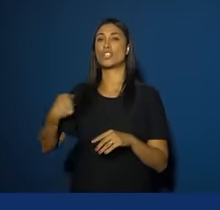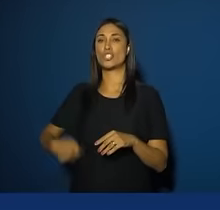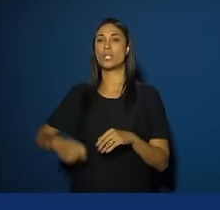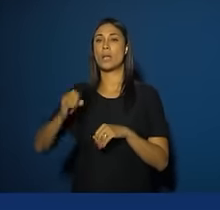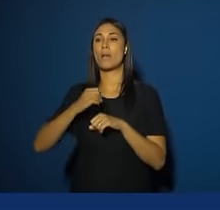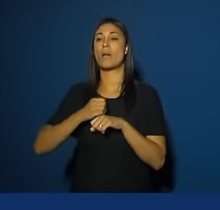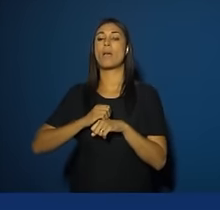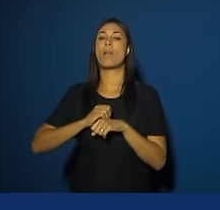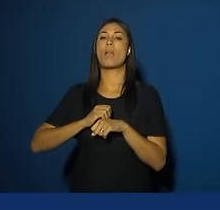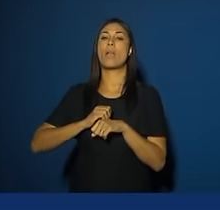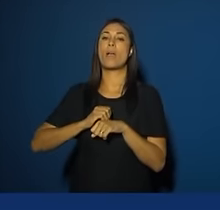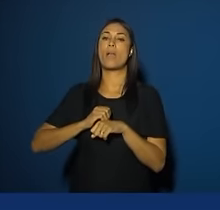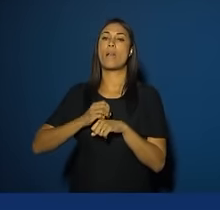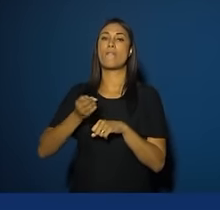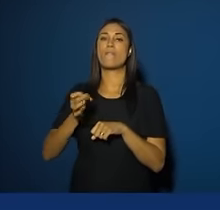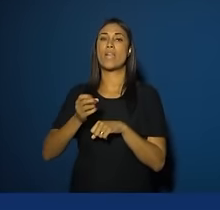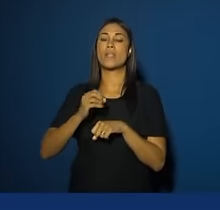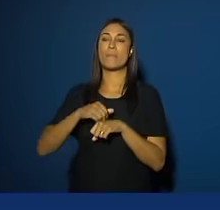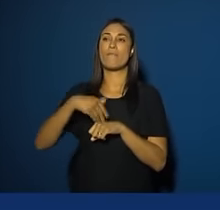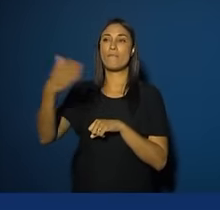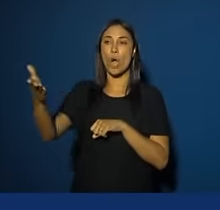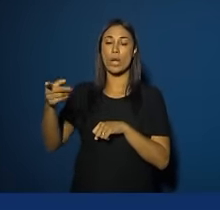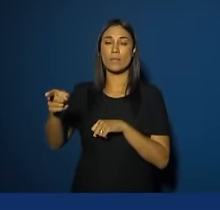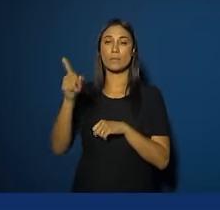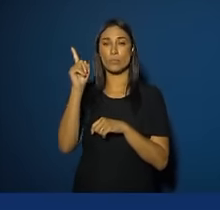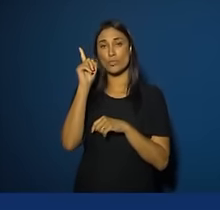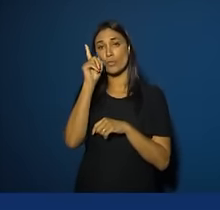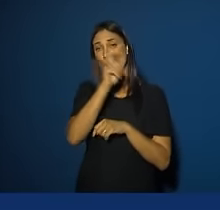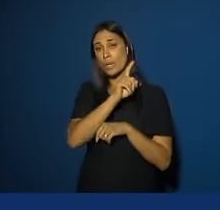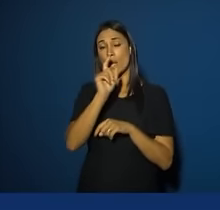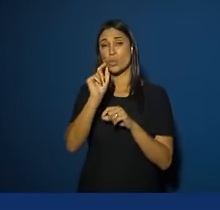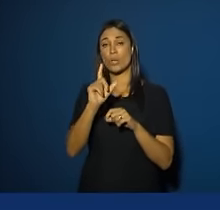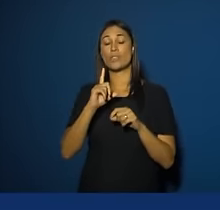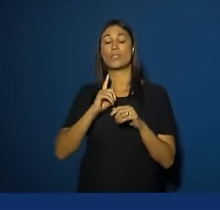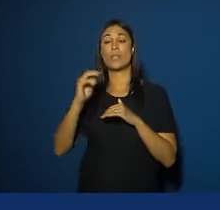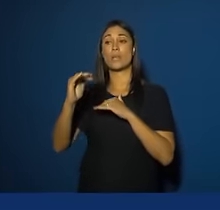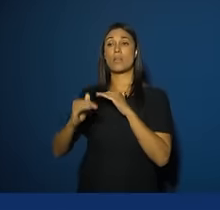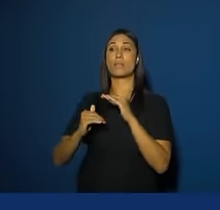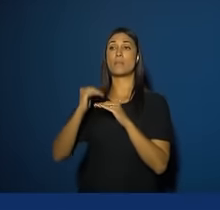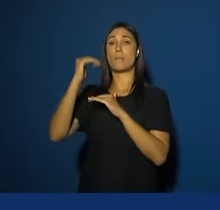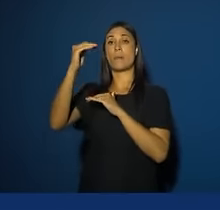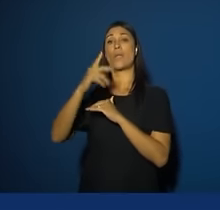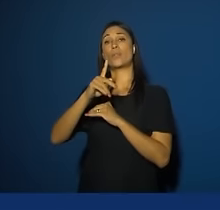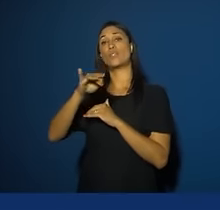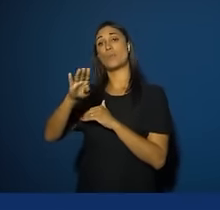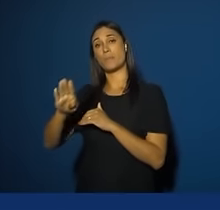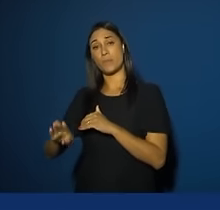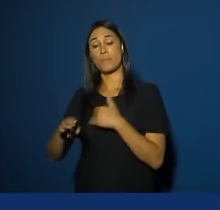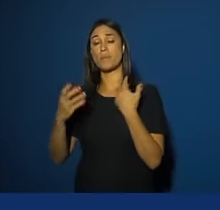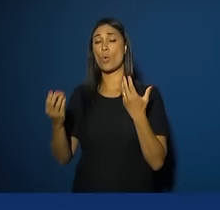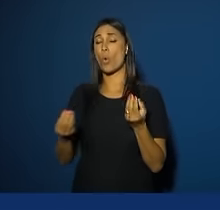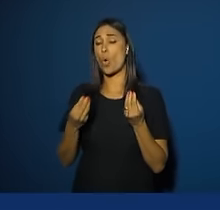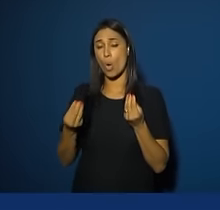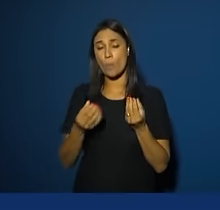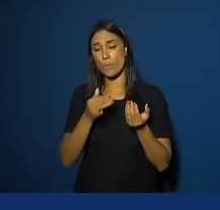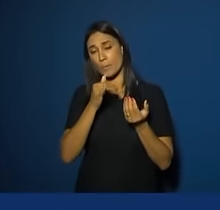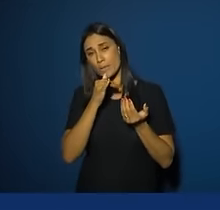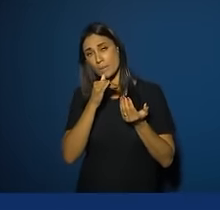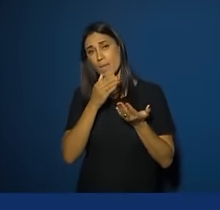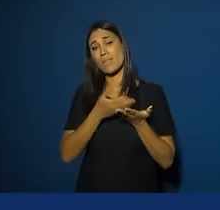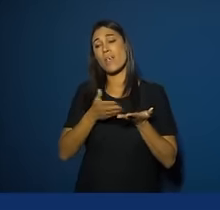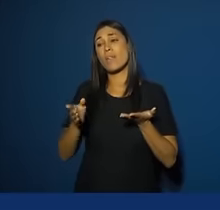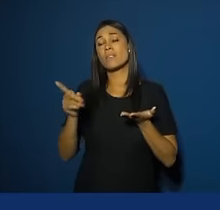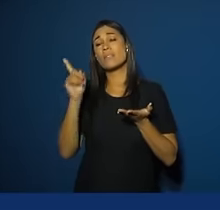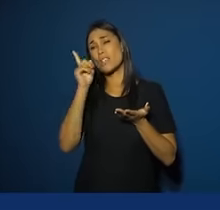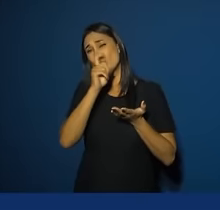mundo, o PPI está negativo, por exemplo, eles estão com dificuldade muito grande de ter crescimento nominal de PIB. Né? Então, como sair dessa